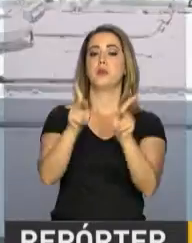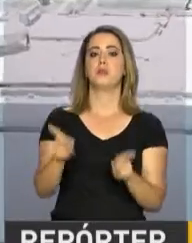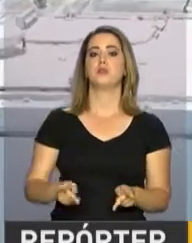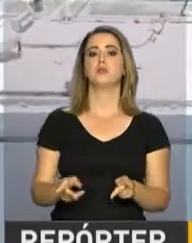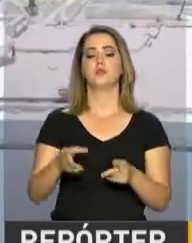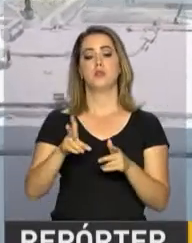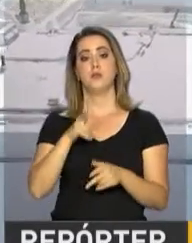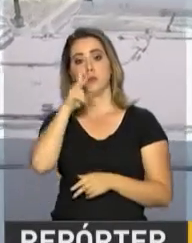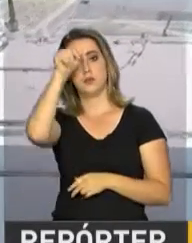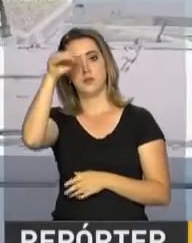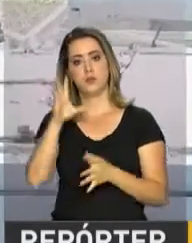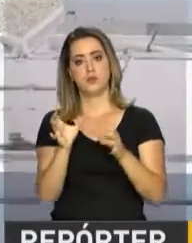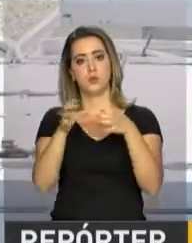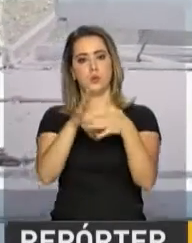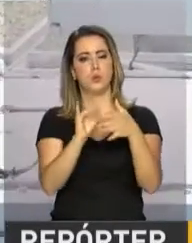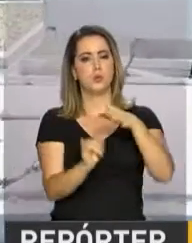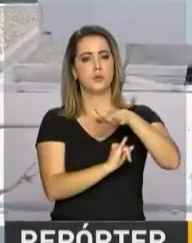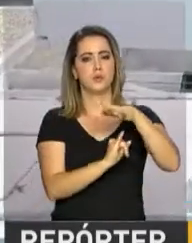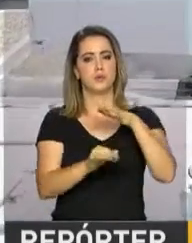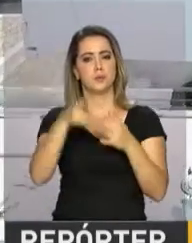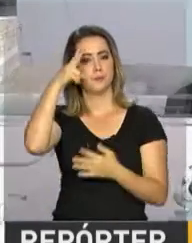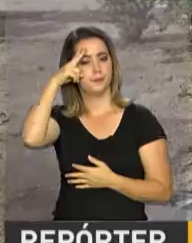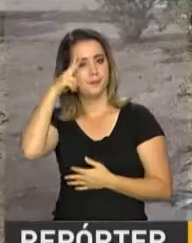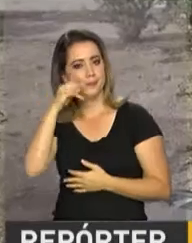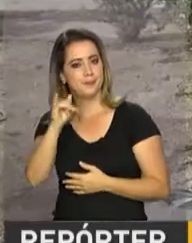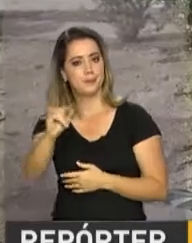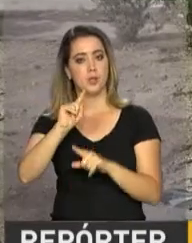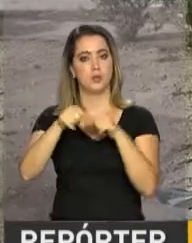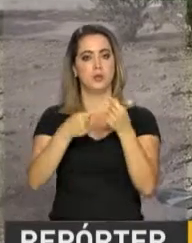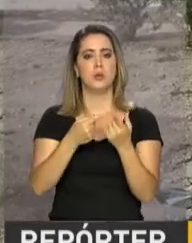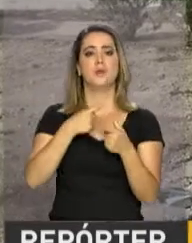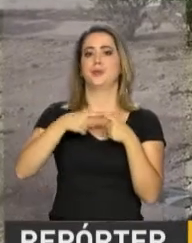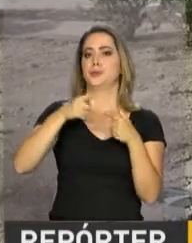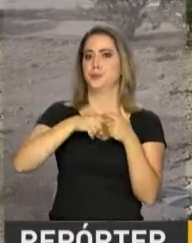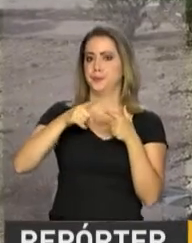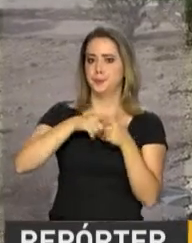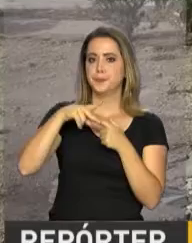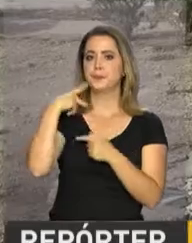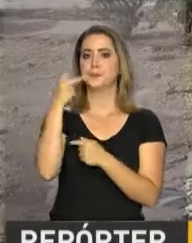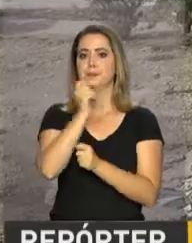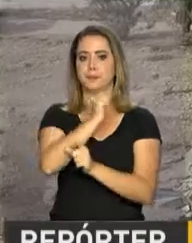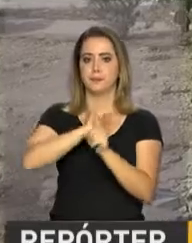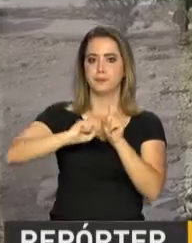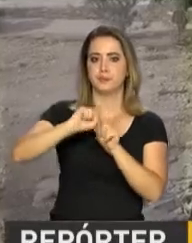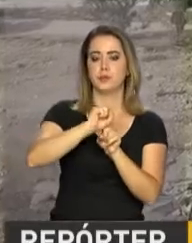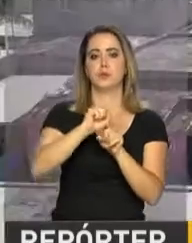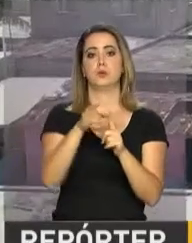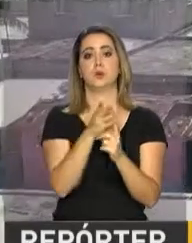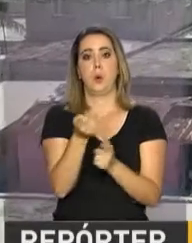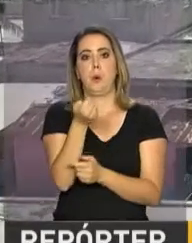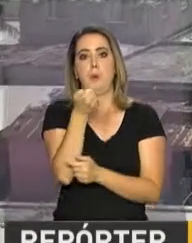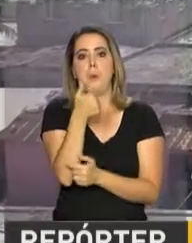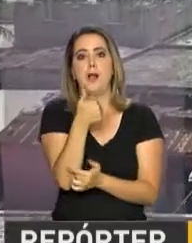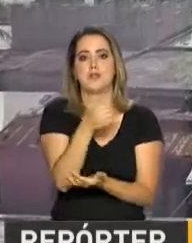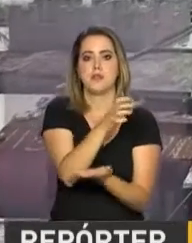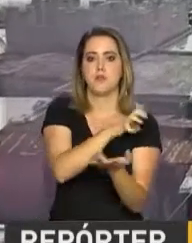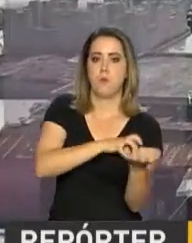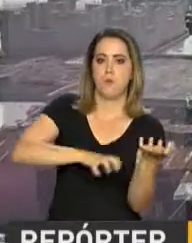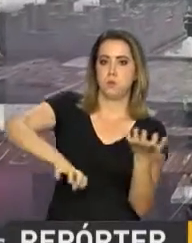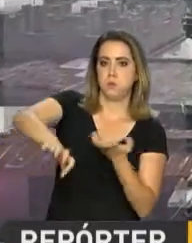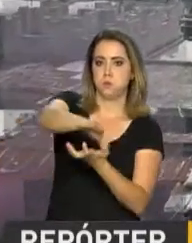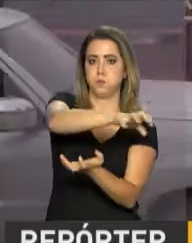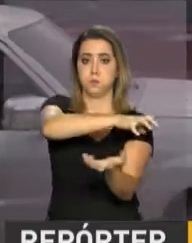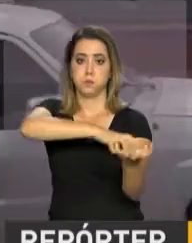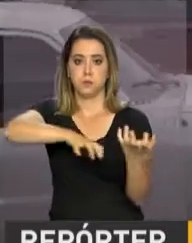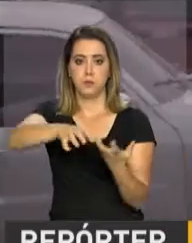paz e fortalecer as instituições haitianas depois de uma grave crise política e social que quase se transformou em uma